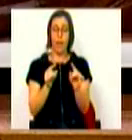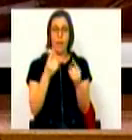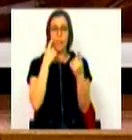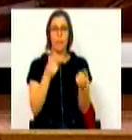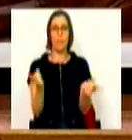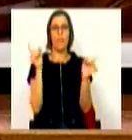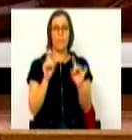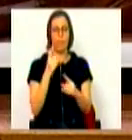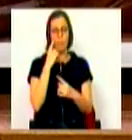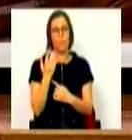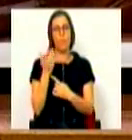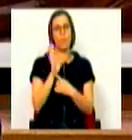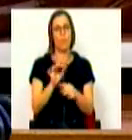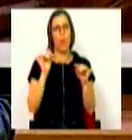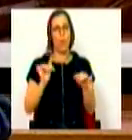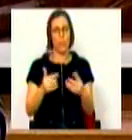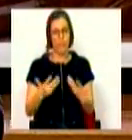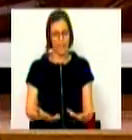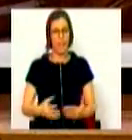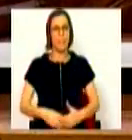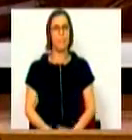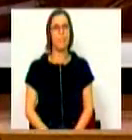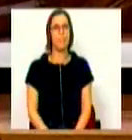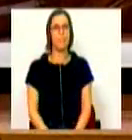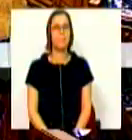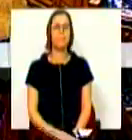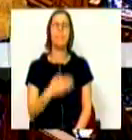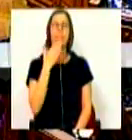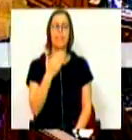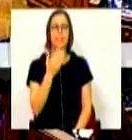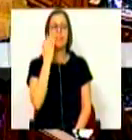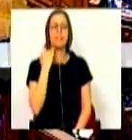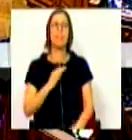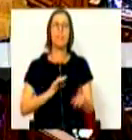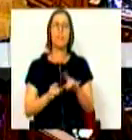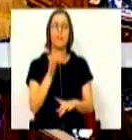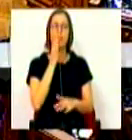vez mais demonstramos hoje aqui. Muito obrigado, deputado.